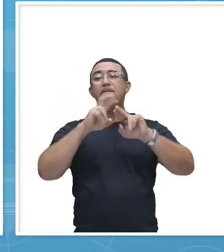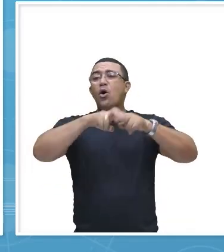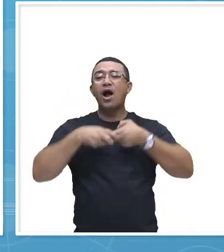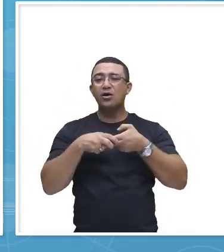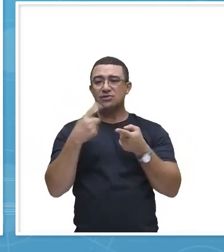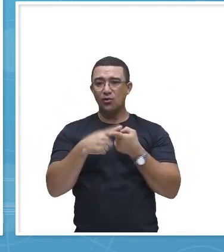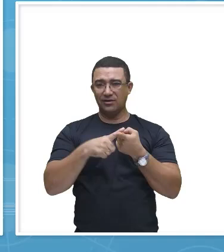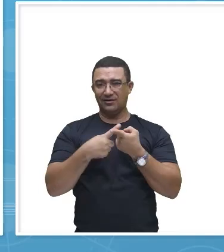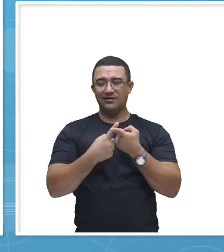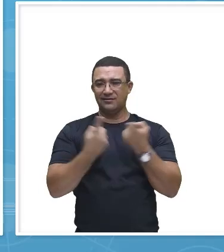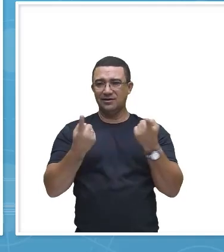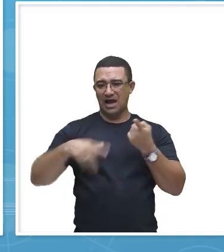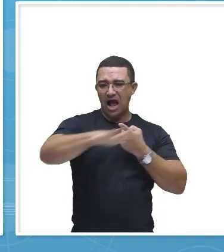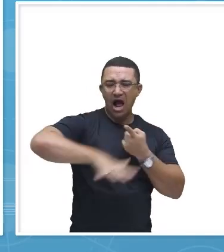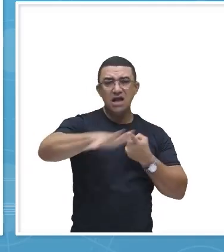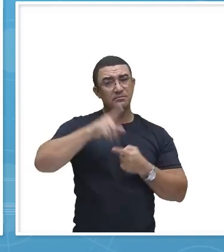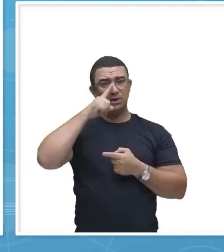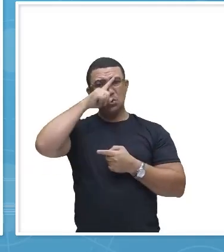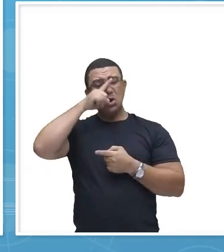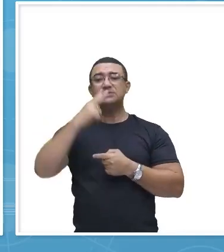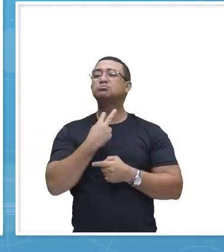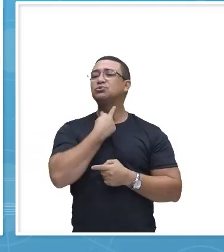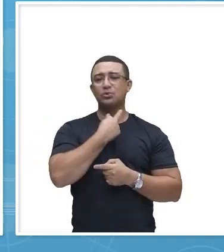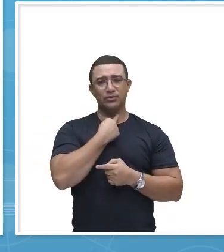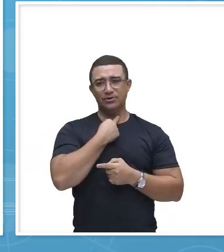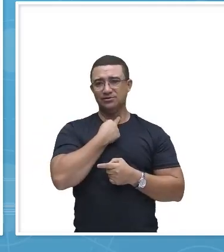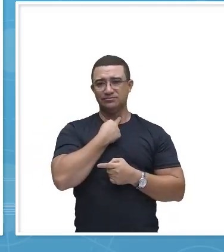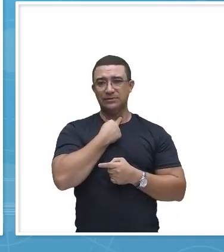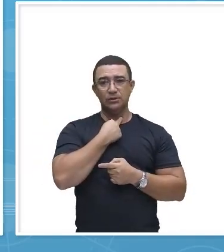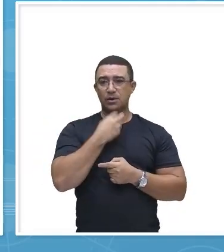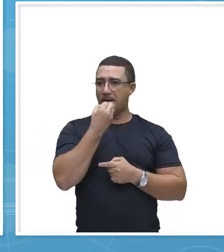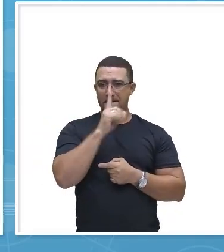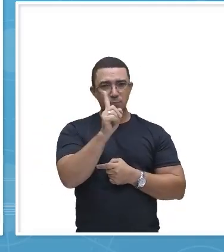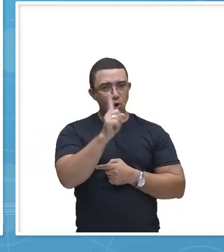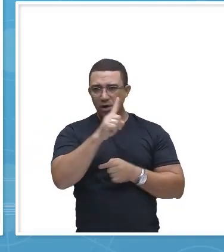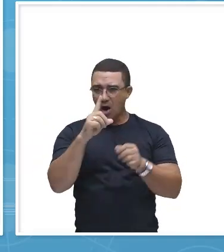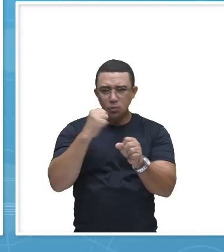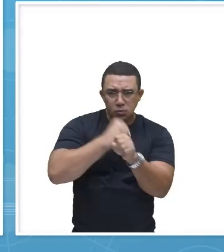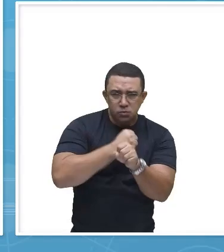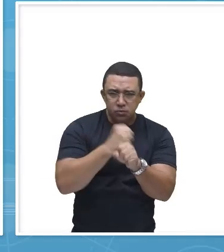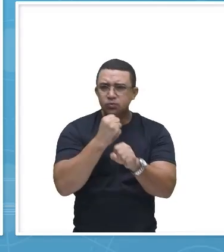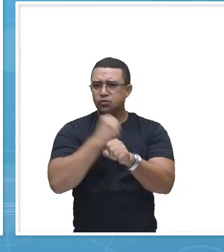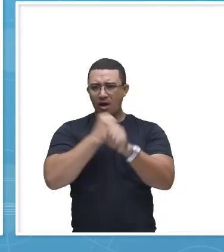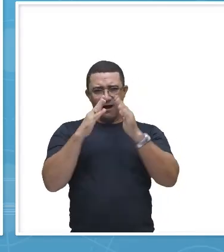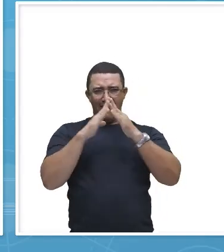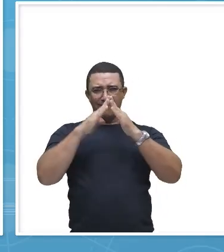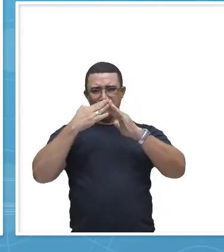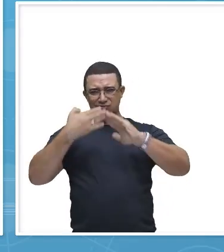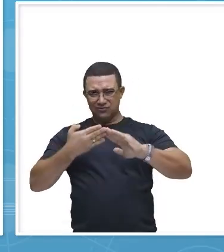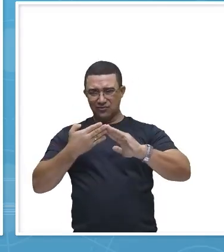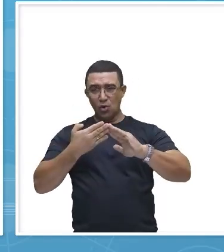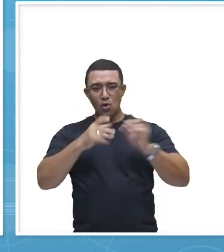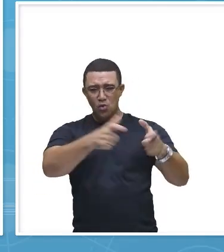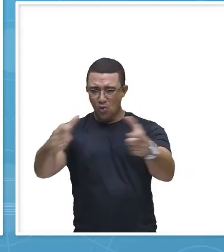construir casas em áreas de risco, tá? Não é recomendável. Muito importante destacar isso para nós. Outro